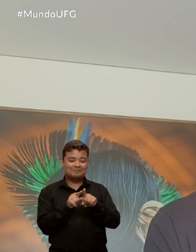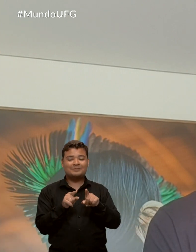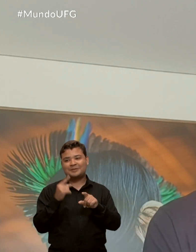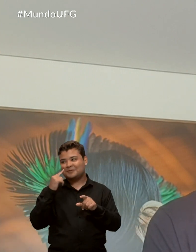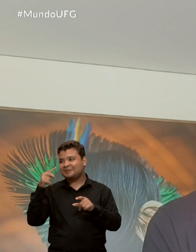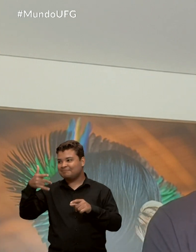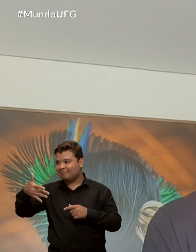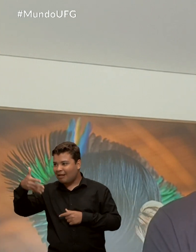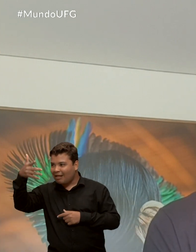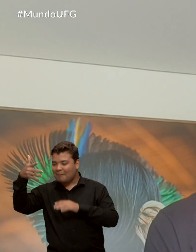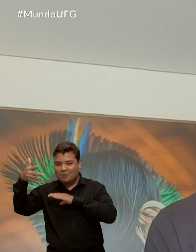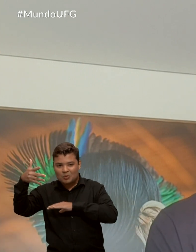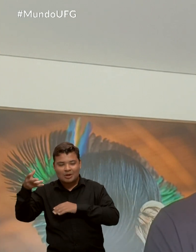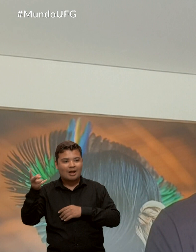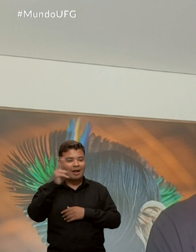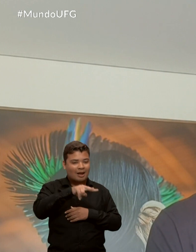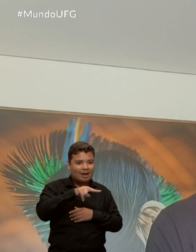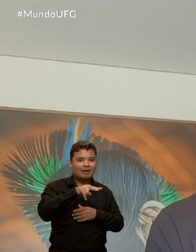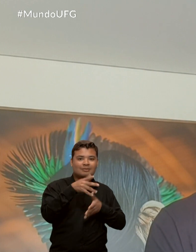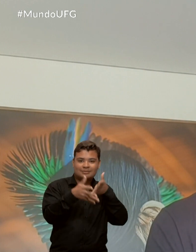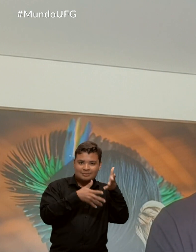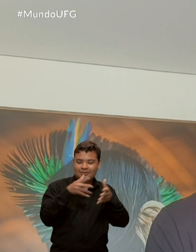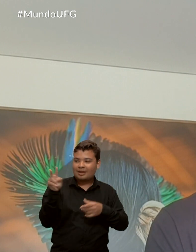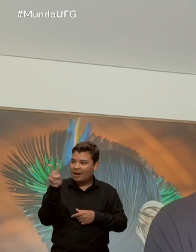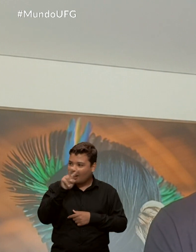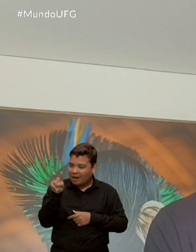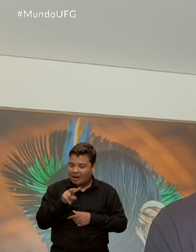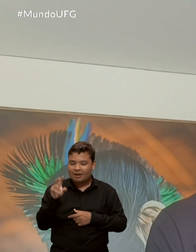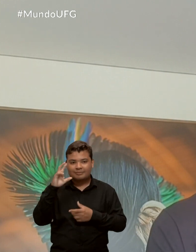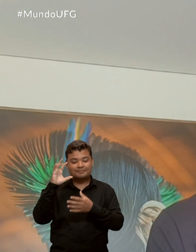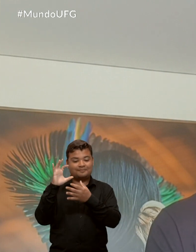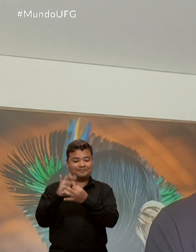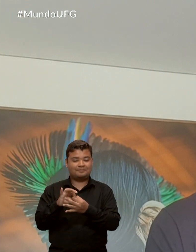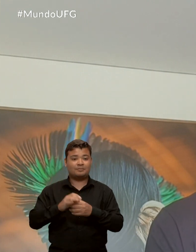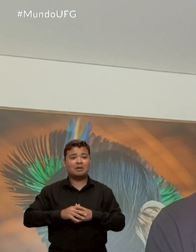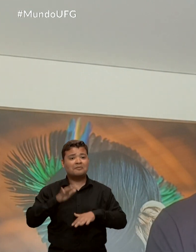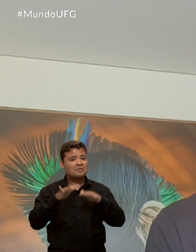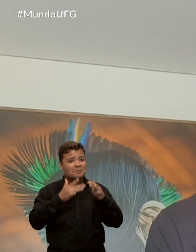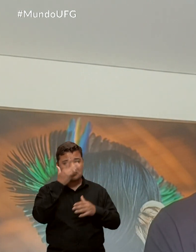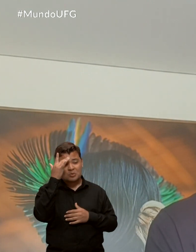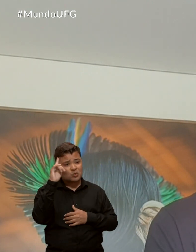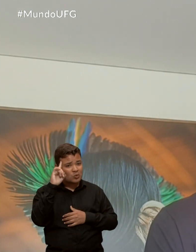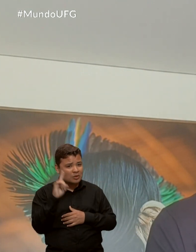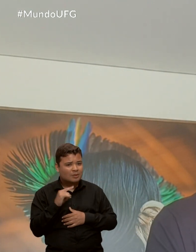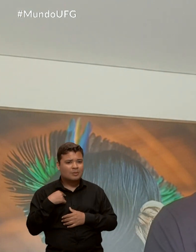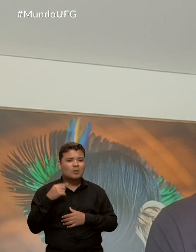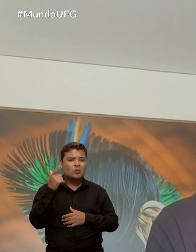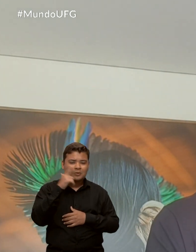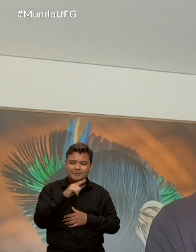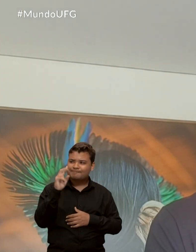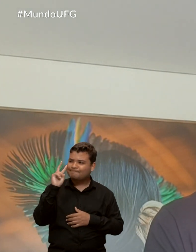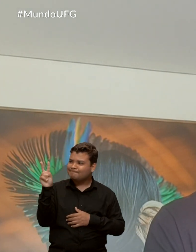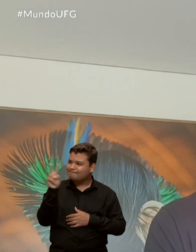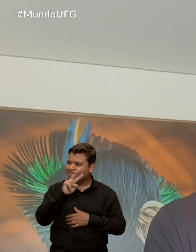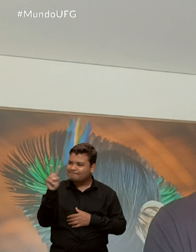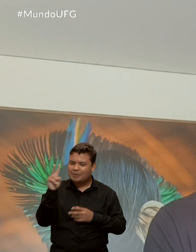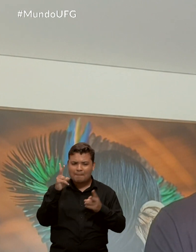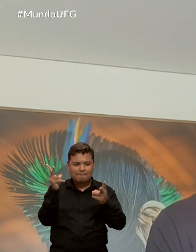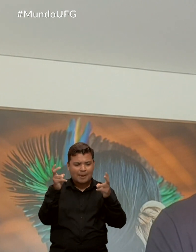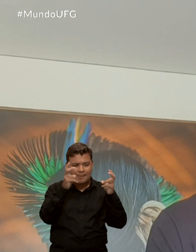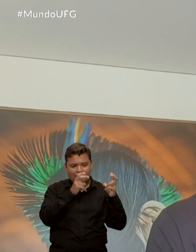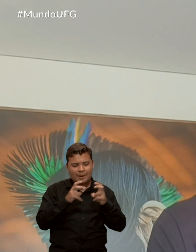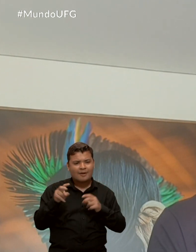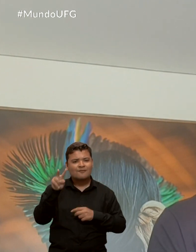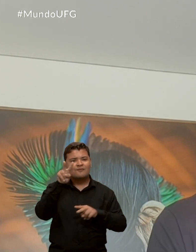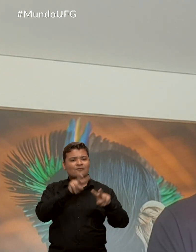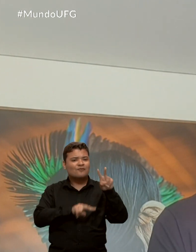interpretação. Então, assim, a gente vai aprendendo, mesmo quem não sabe, vai conseguindo mimetizar ali, assim, aprender visualmente,